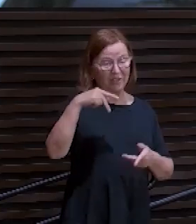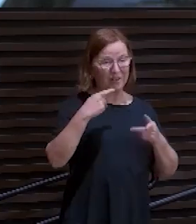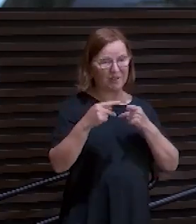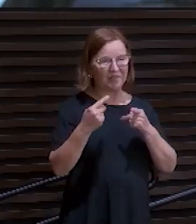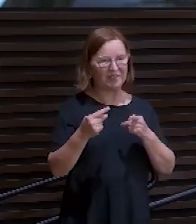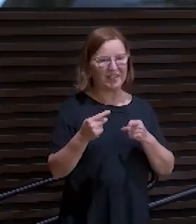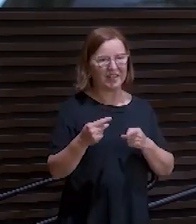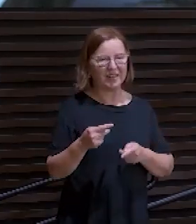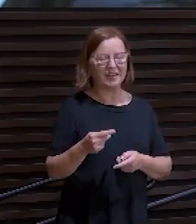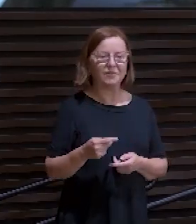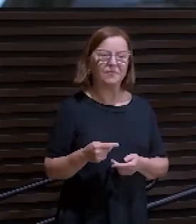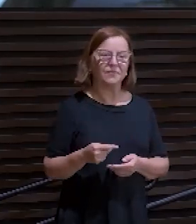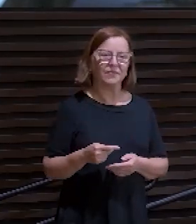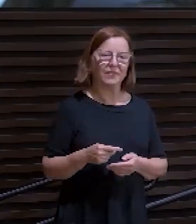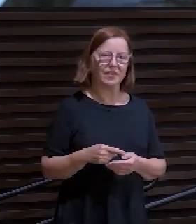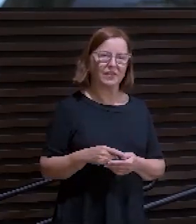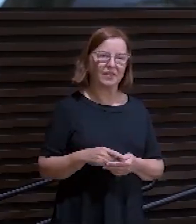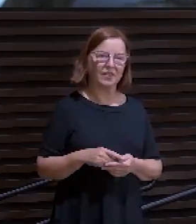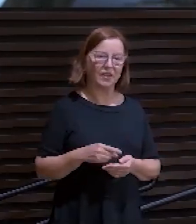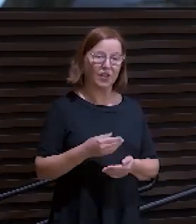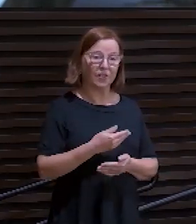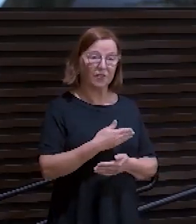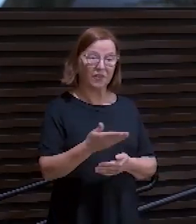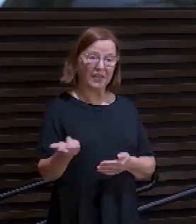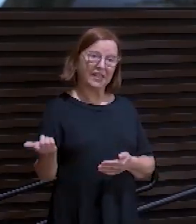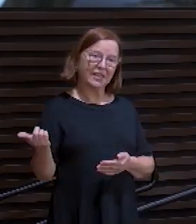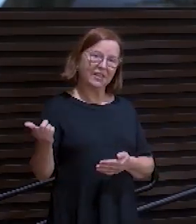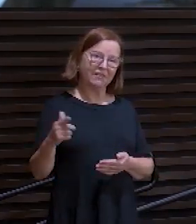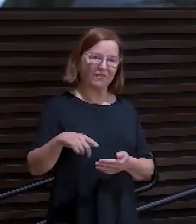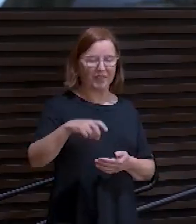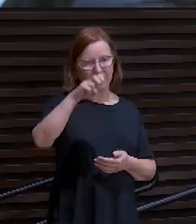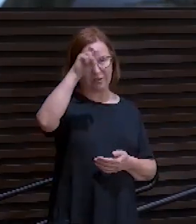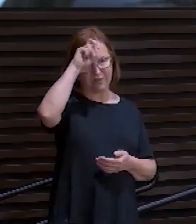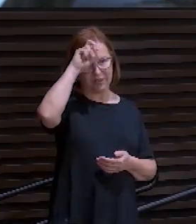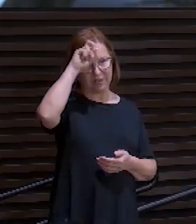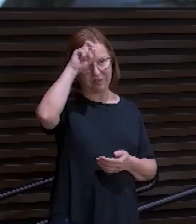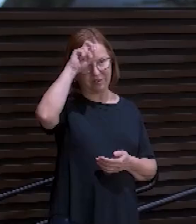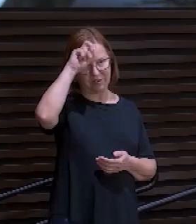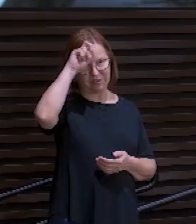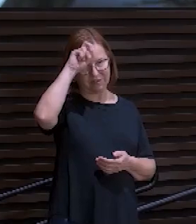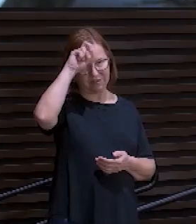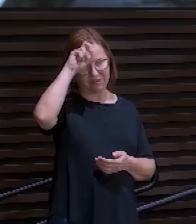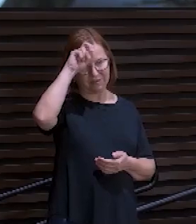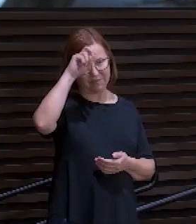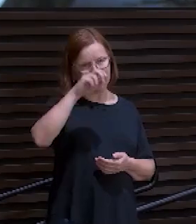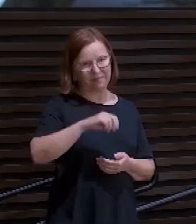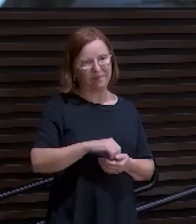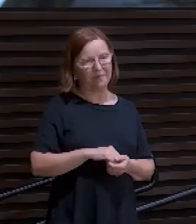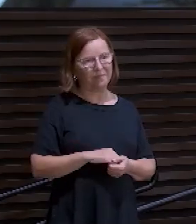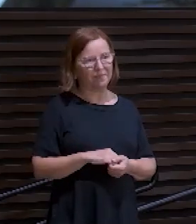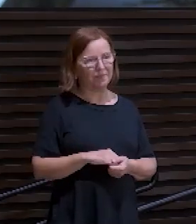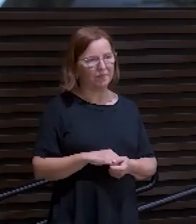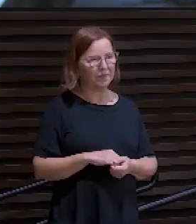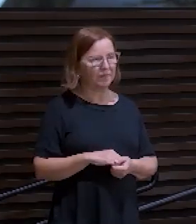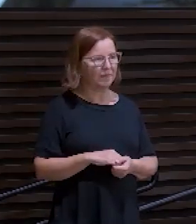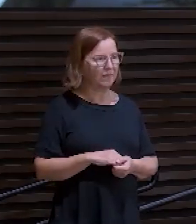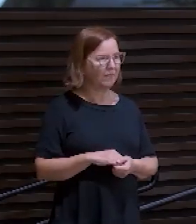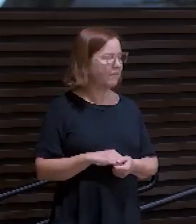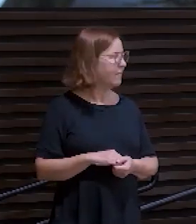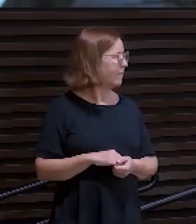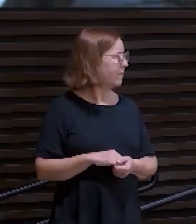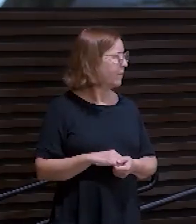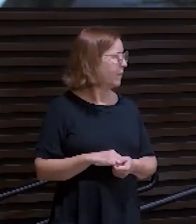para o Egito, mas o Egito não é o lugar de vocês. O mundo não é nosso lugar. É a